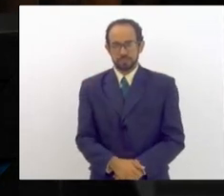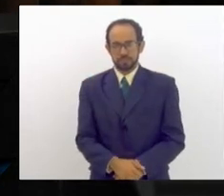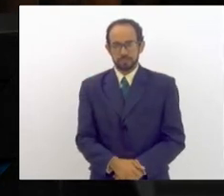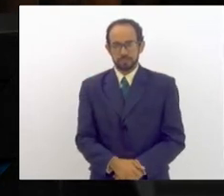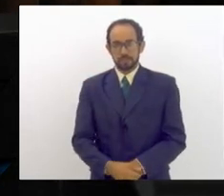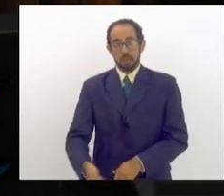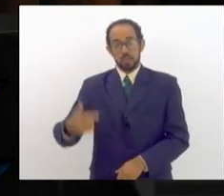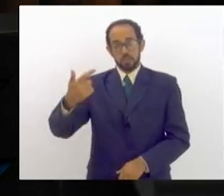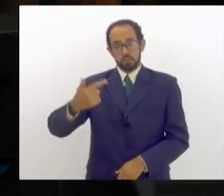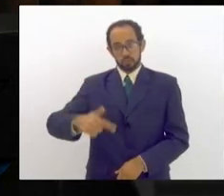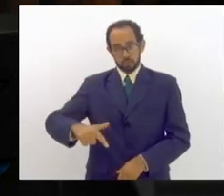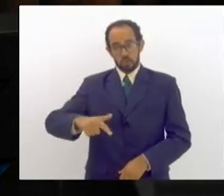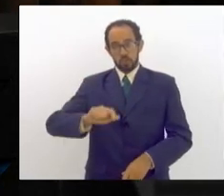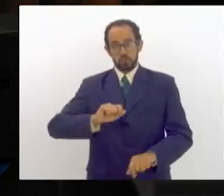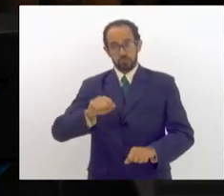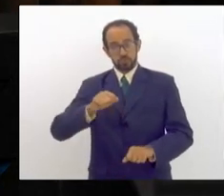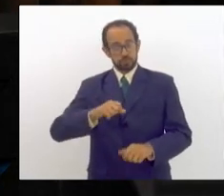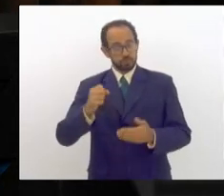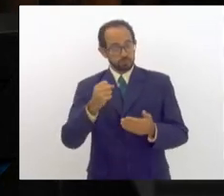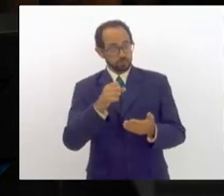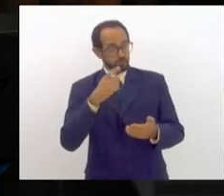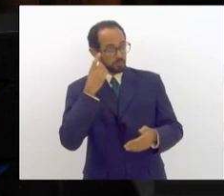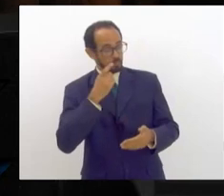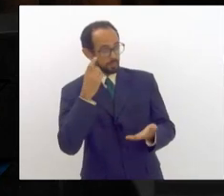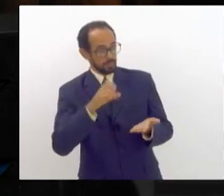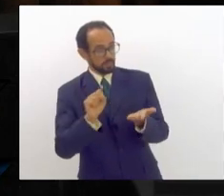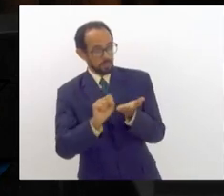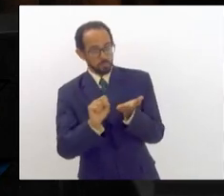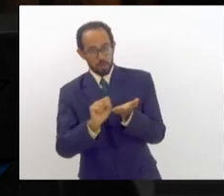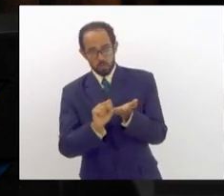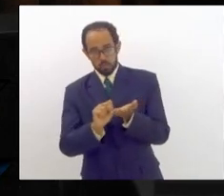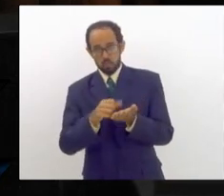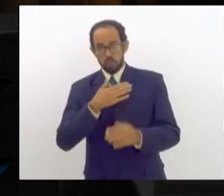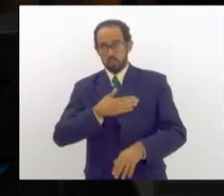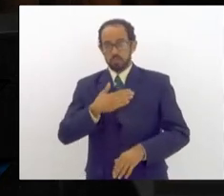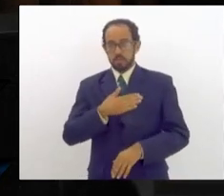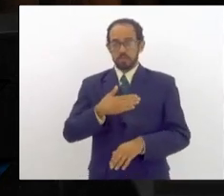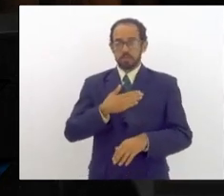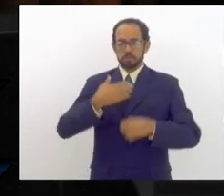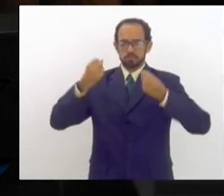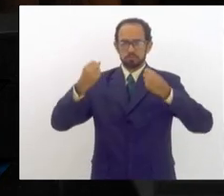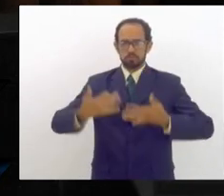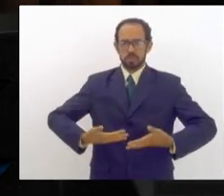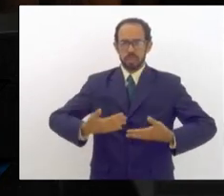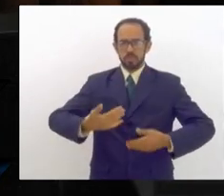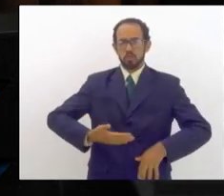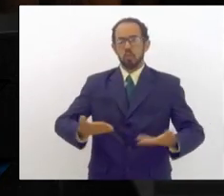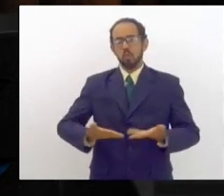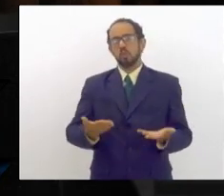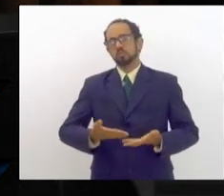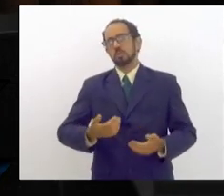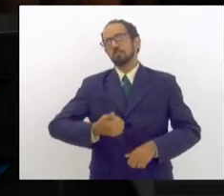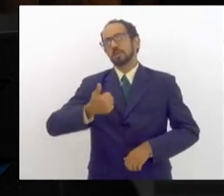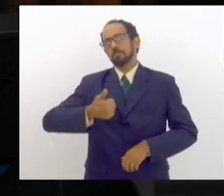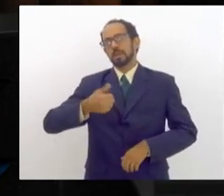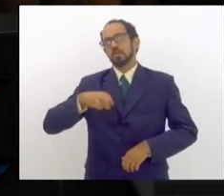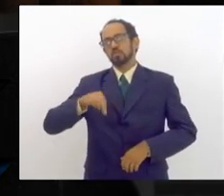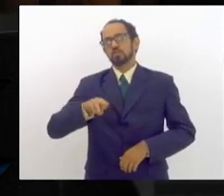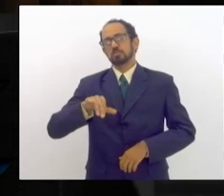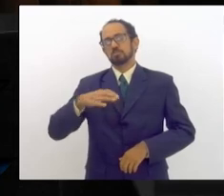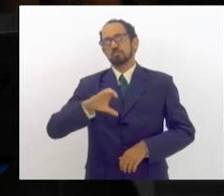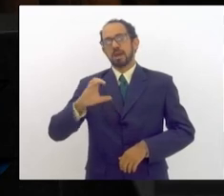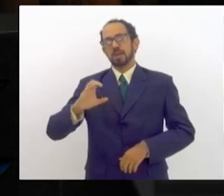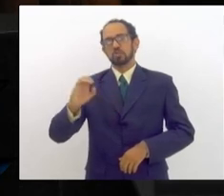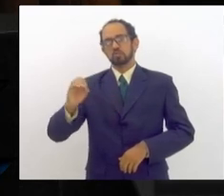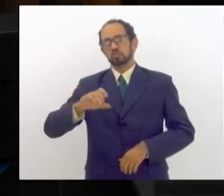mais uma vez Deputado Samuel Malafaia queria realçar que hoje é primeiro de março de